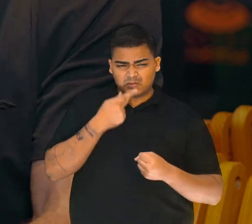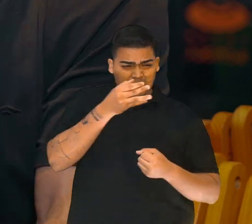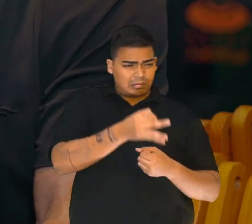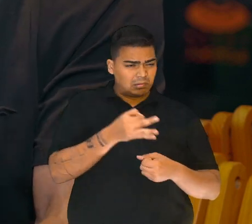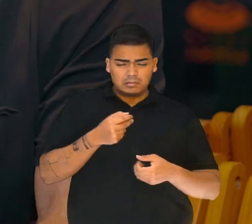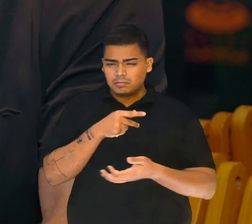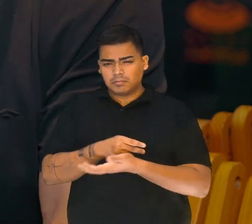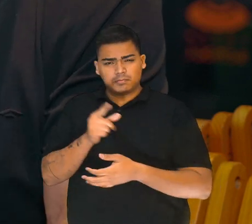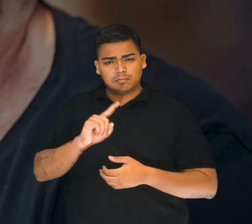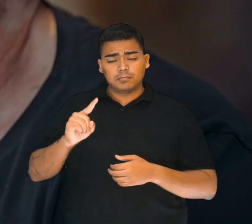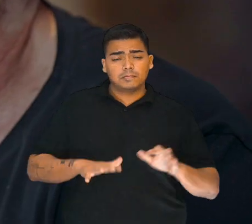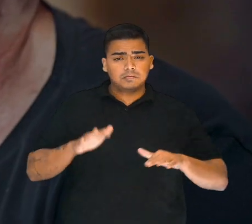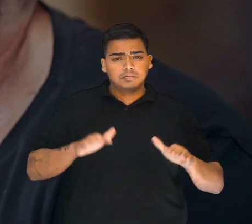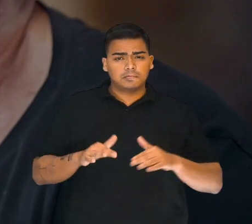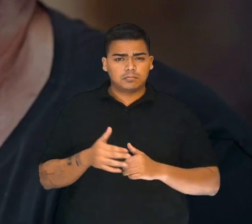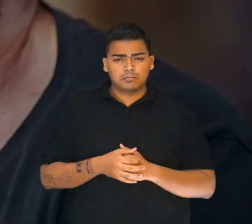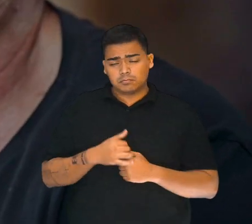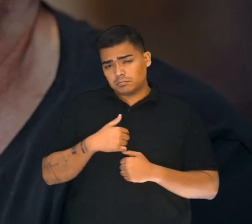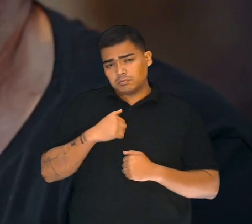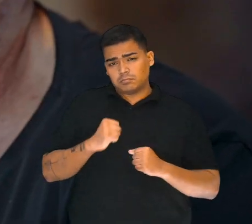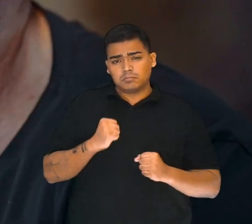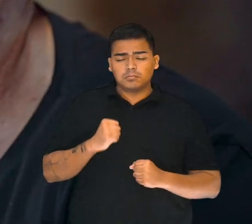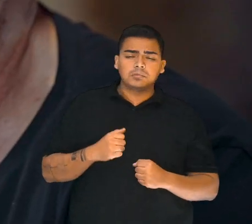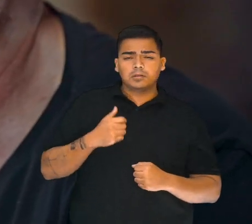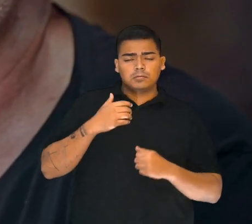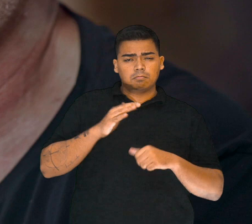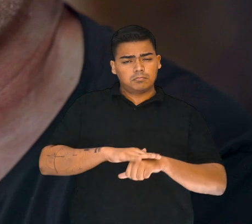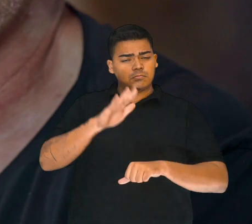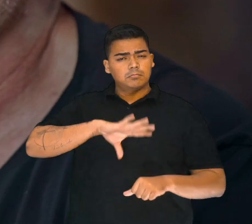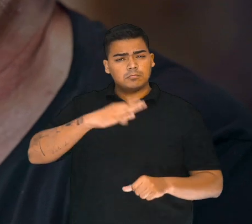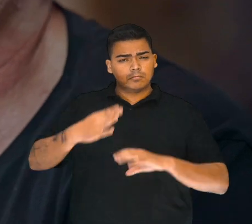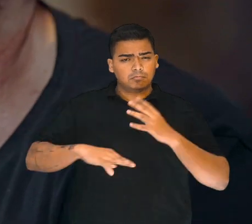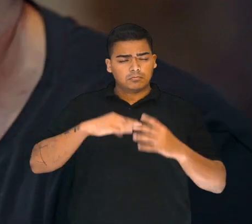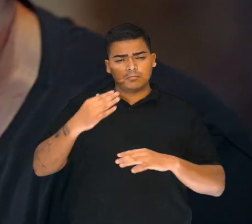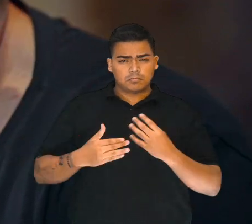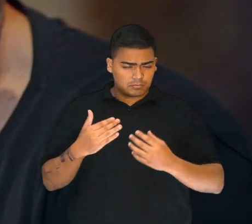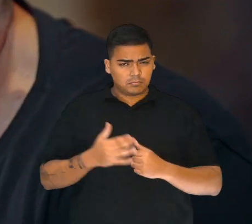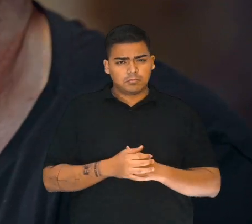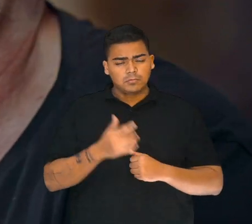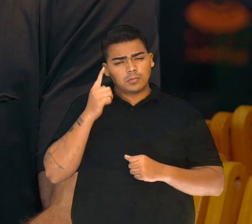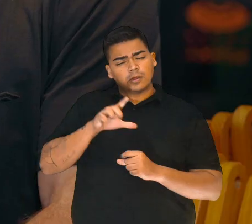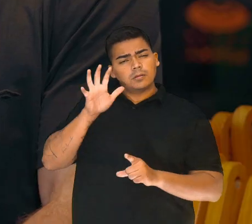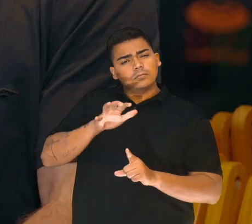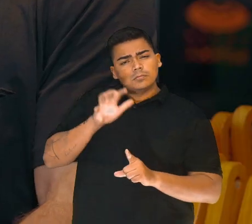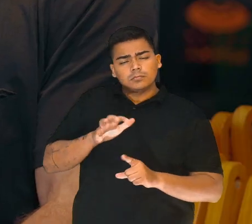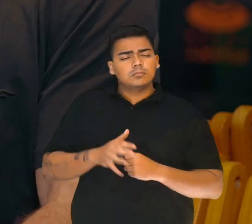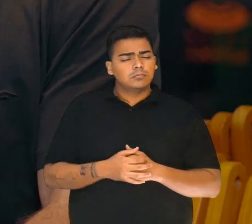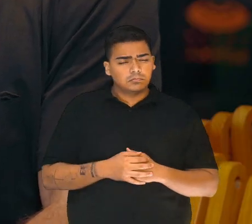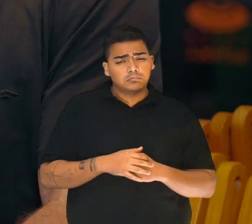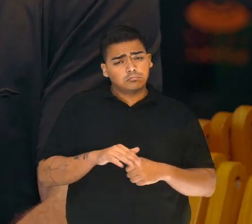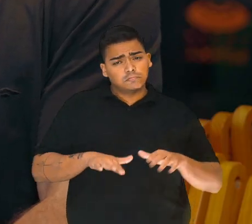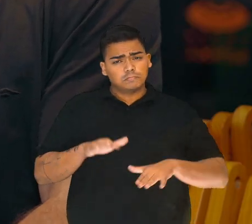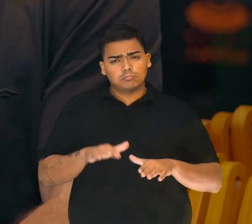acredito em certo e errado. Talvez eu falasse mais do que todo mundo. Talvez eu dormisse menos.